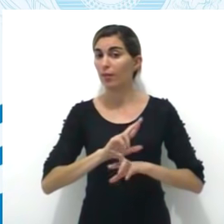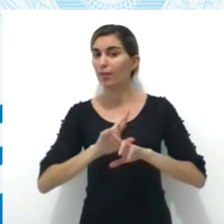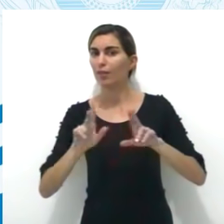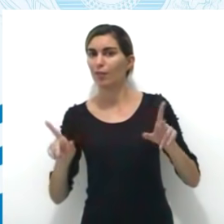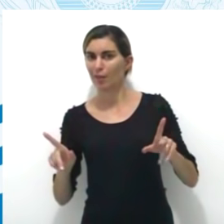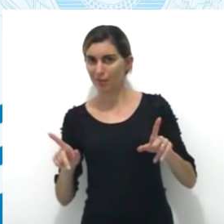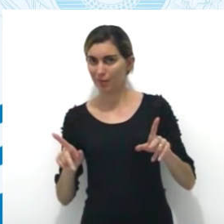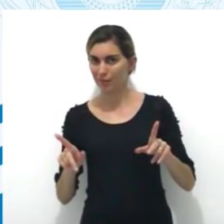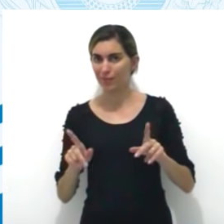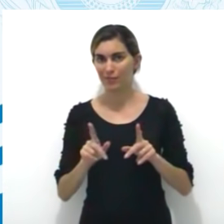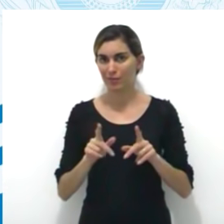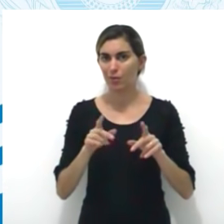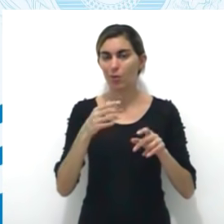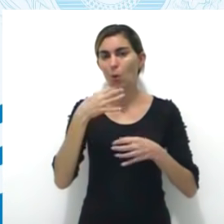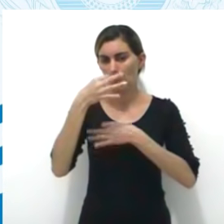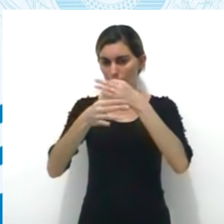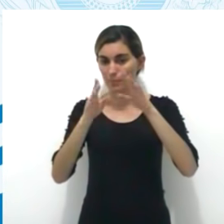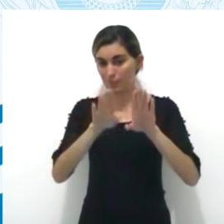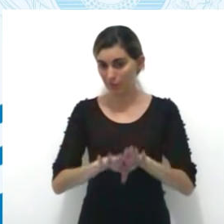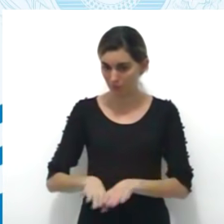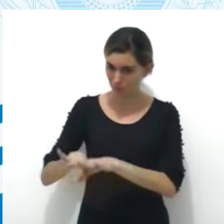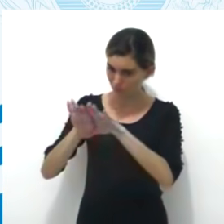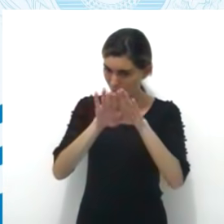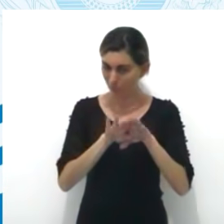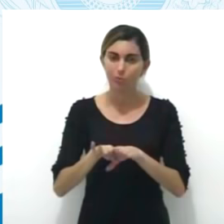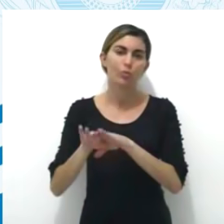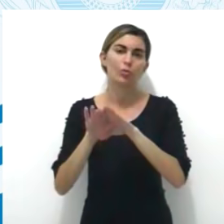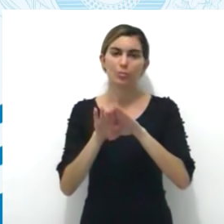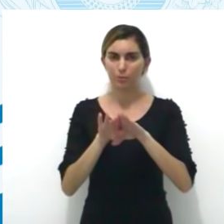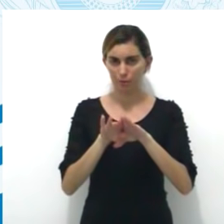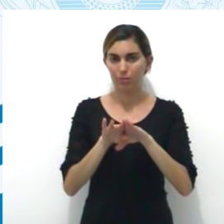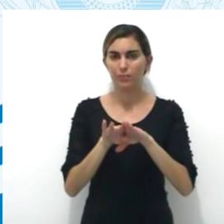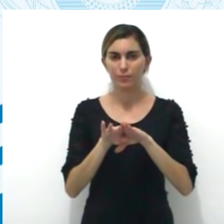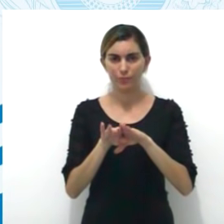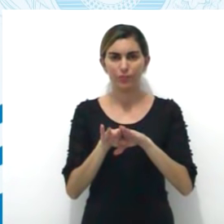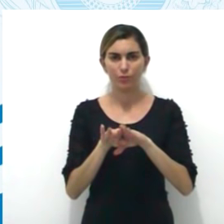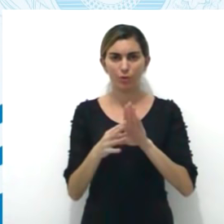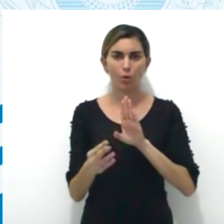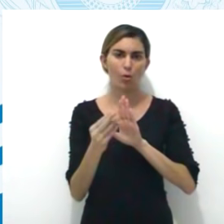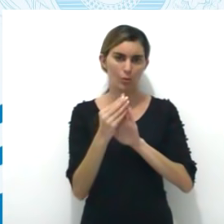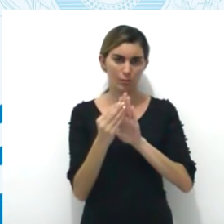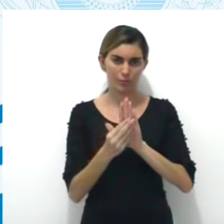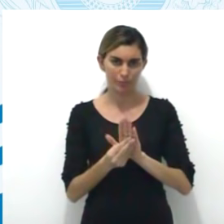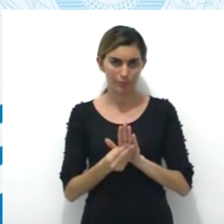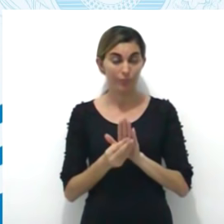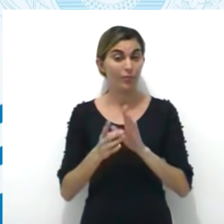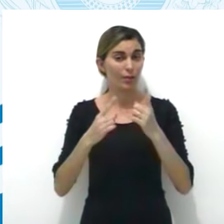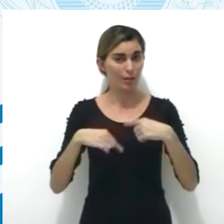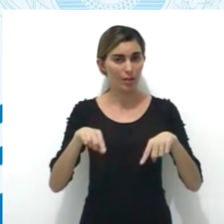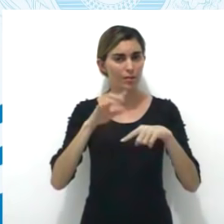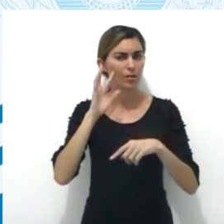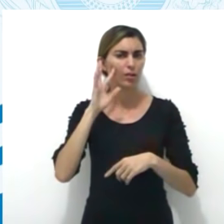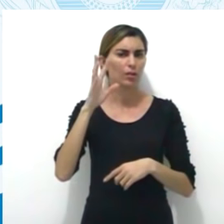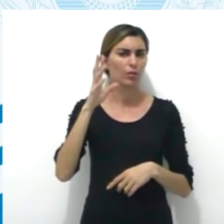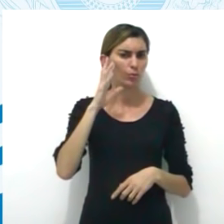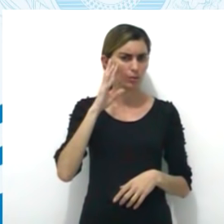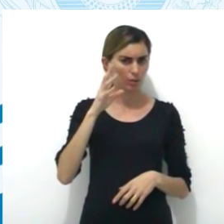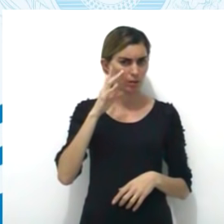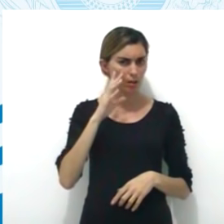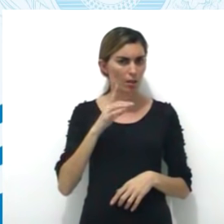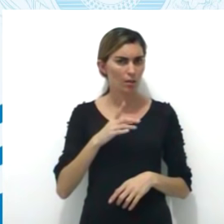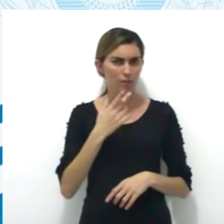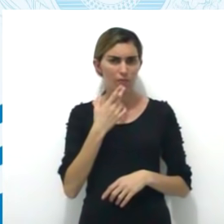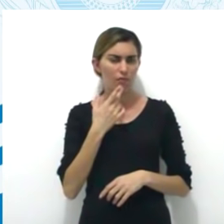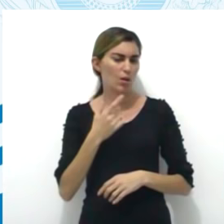Ao contrário do senso comum, ao contrário do que o senso comum coloca. Essa